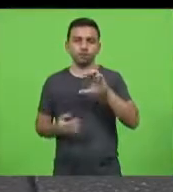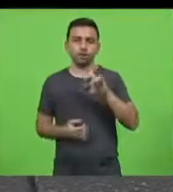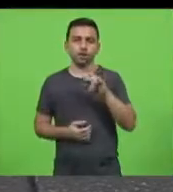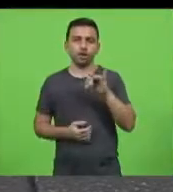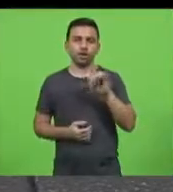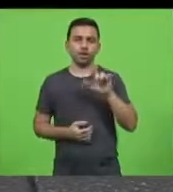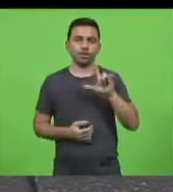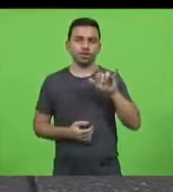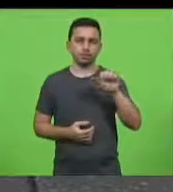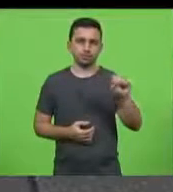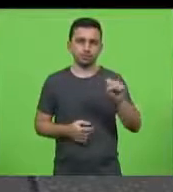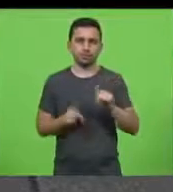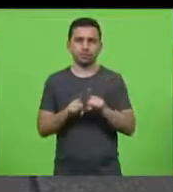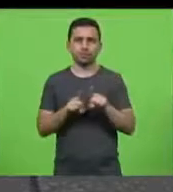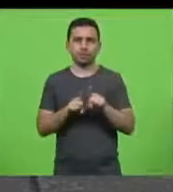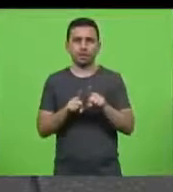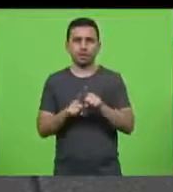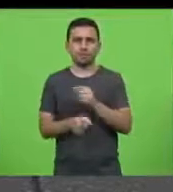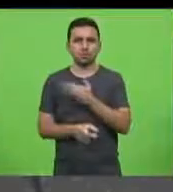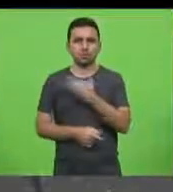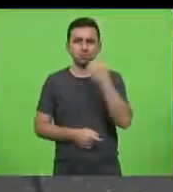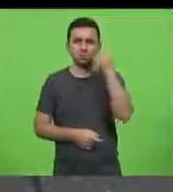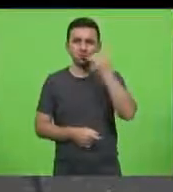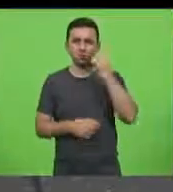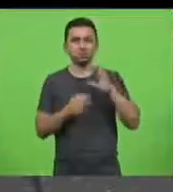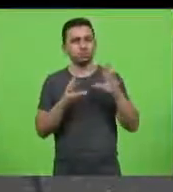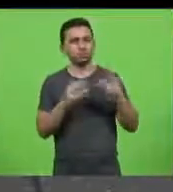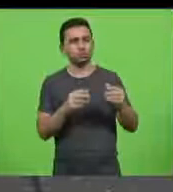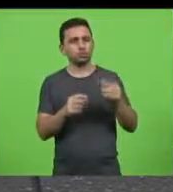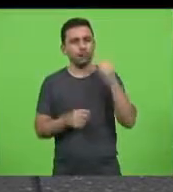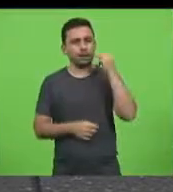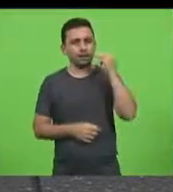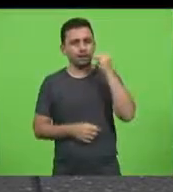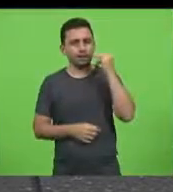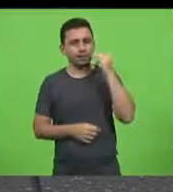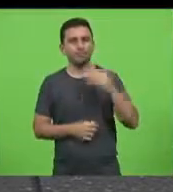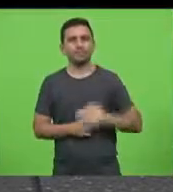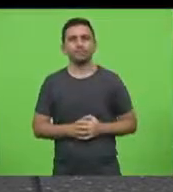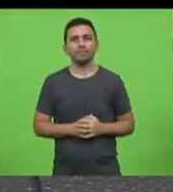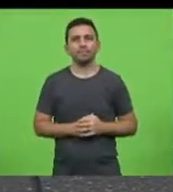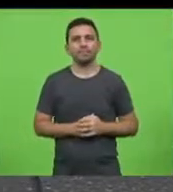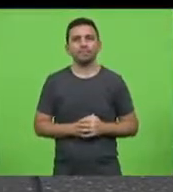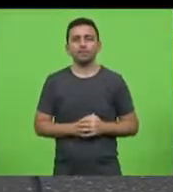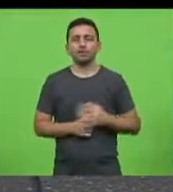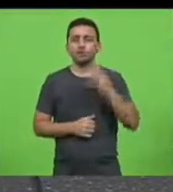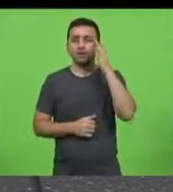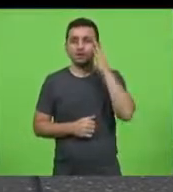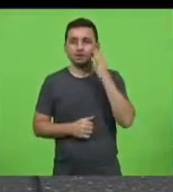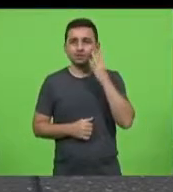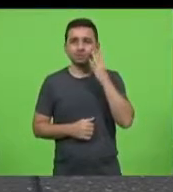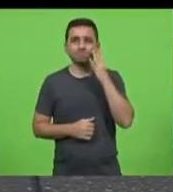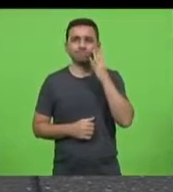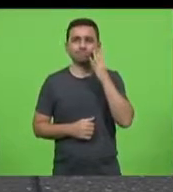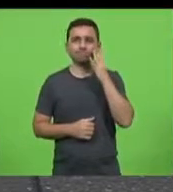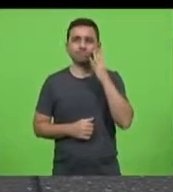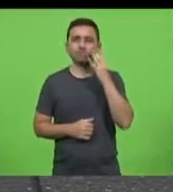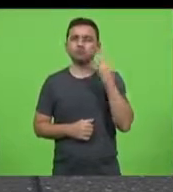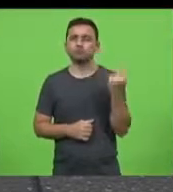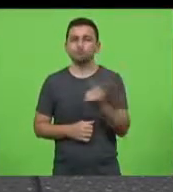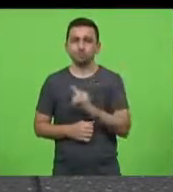todos os colegas deputados, a colega deputada Marlene. Eu acho que a gente acaba sendo um